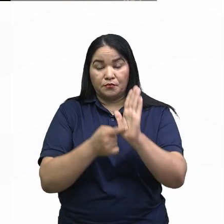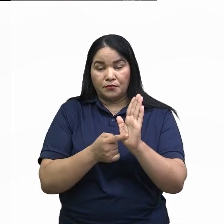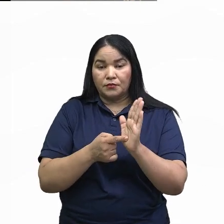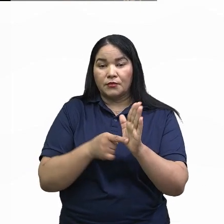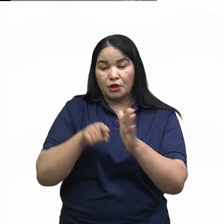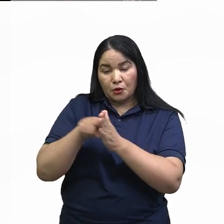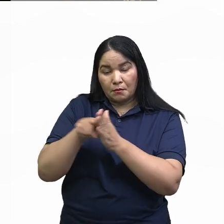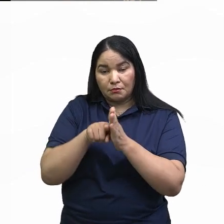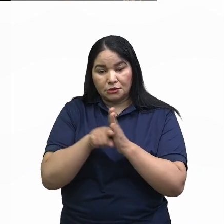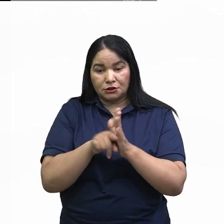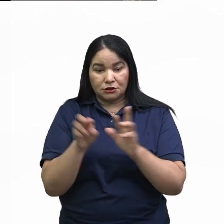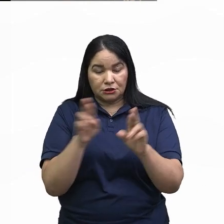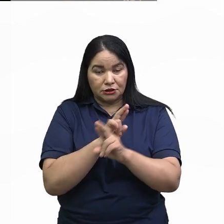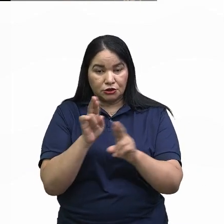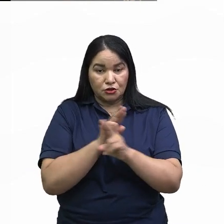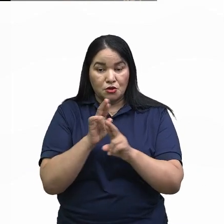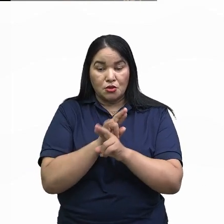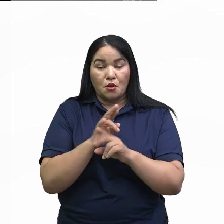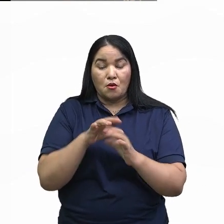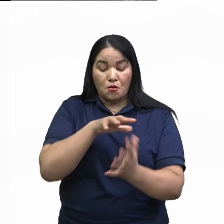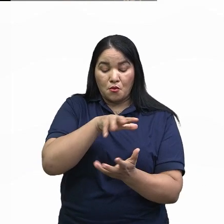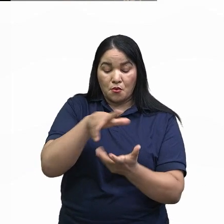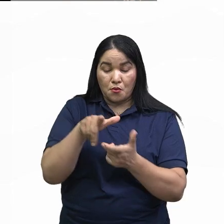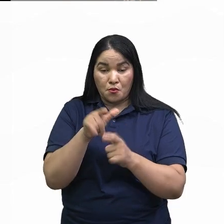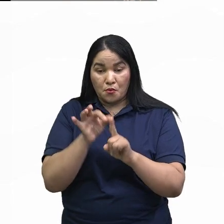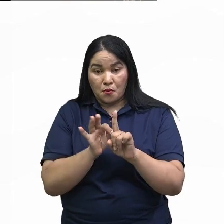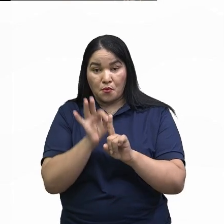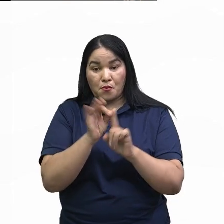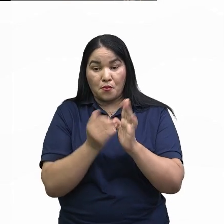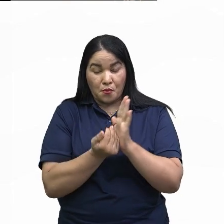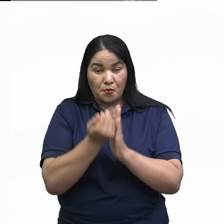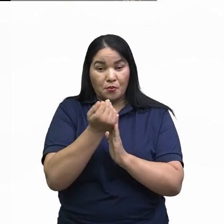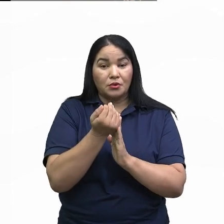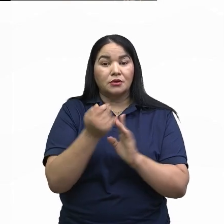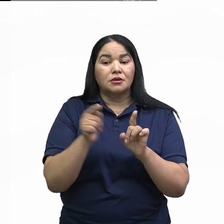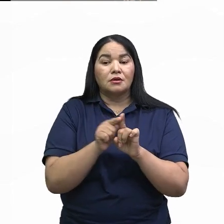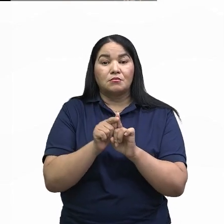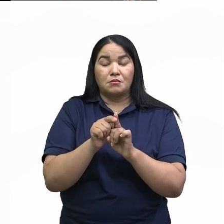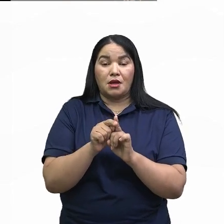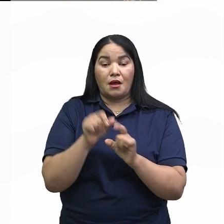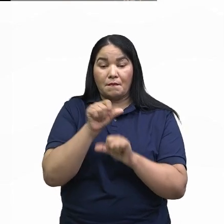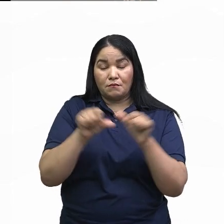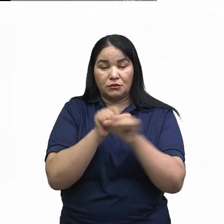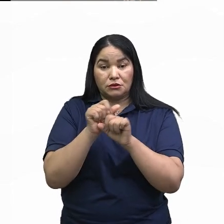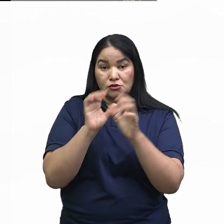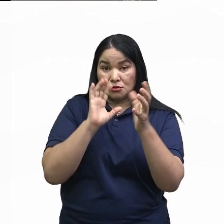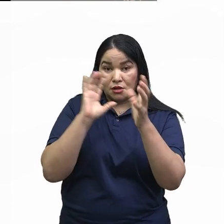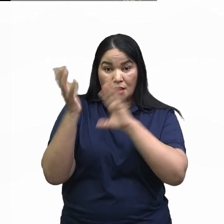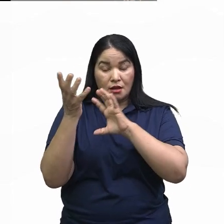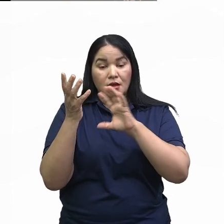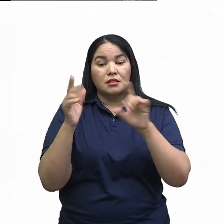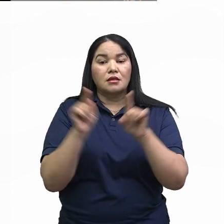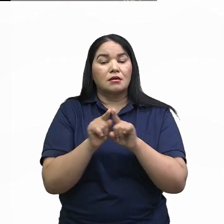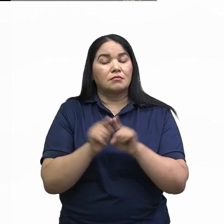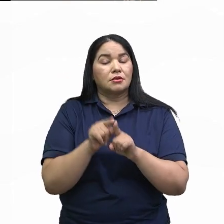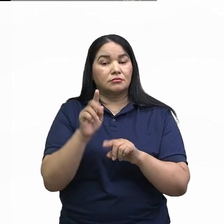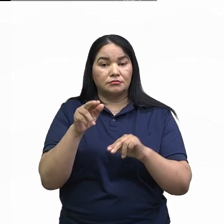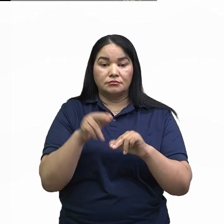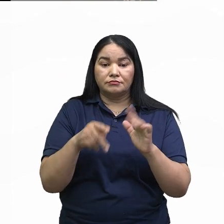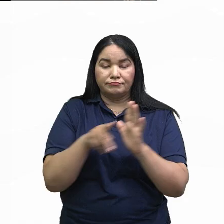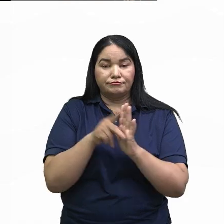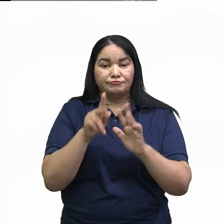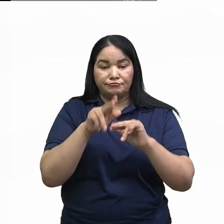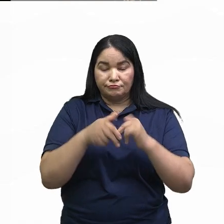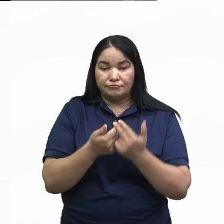pesquisas relacionadas ao aquecimento global e às mudanças climáticas, que comprovam ali essas atividades humanas como